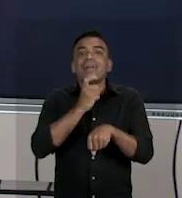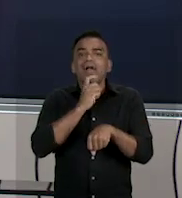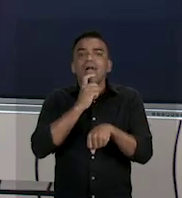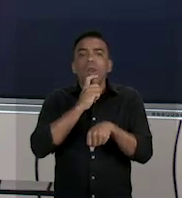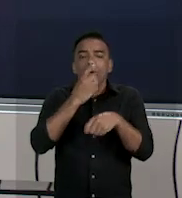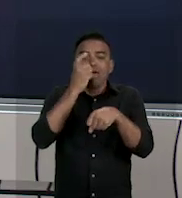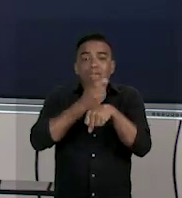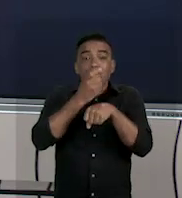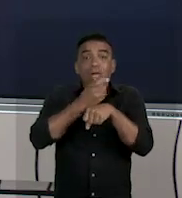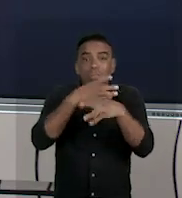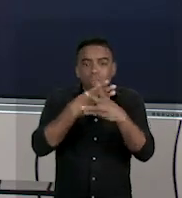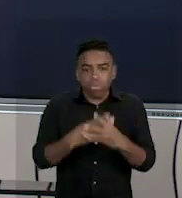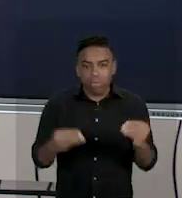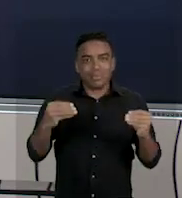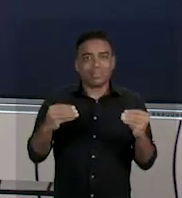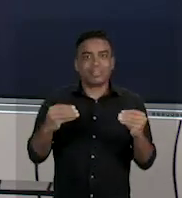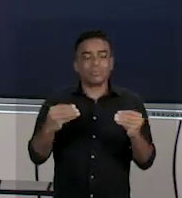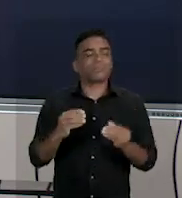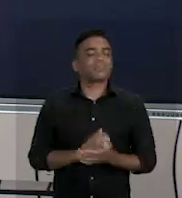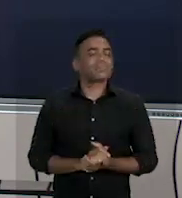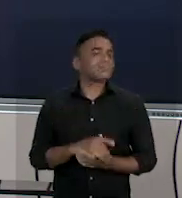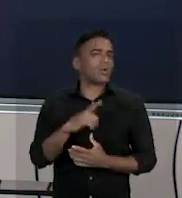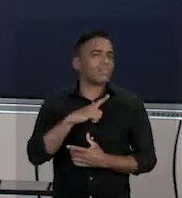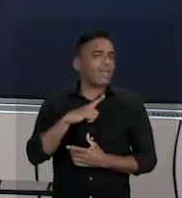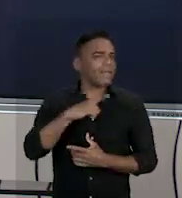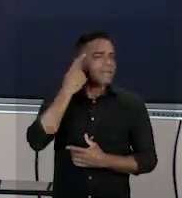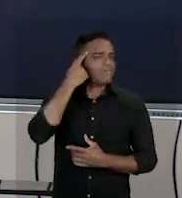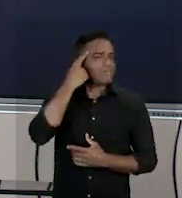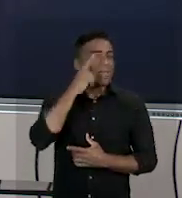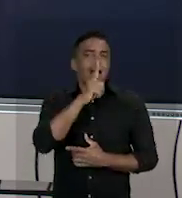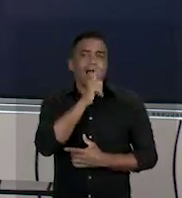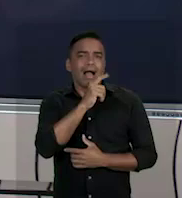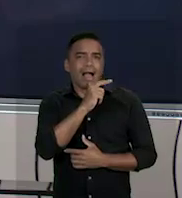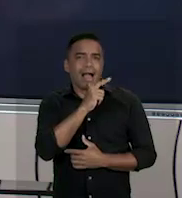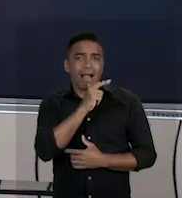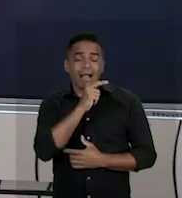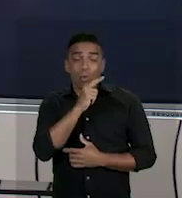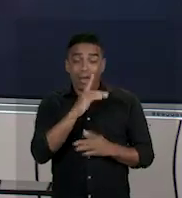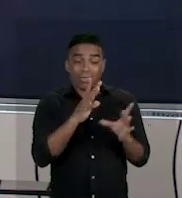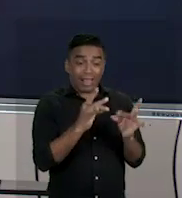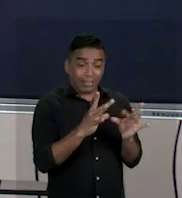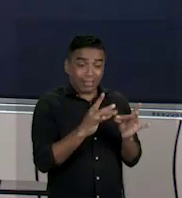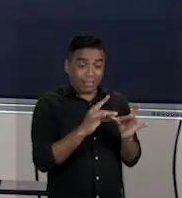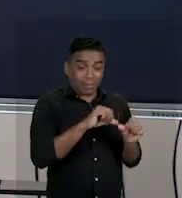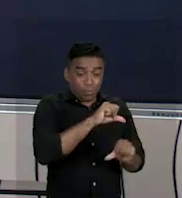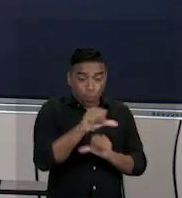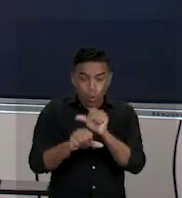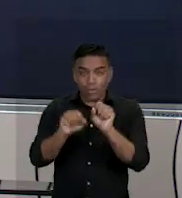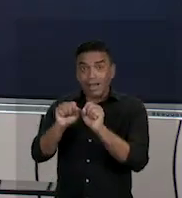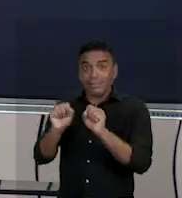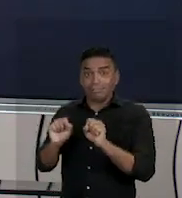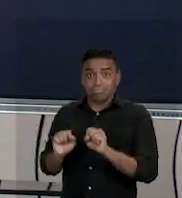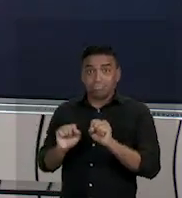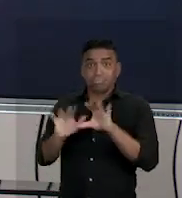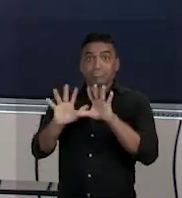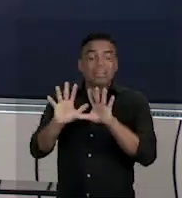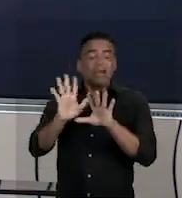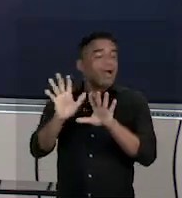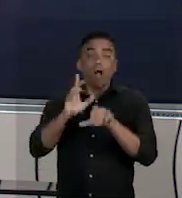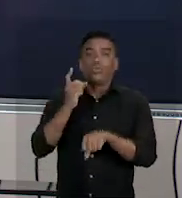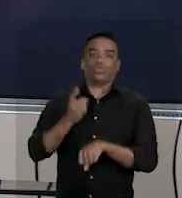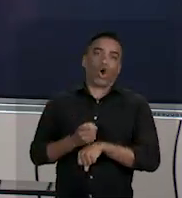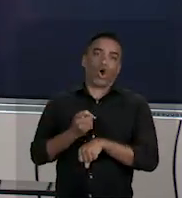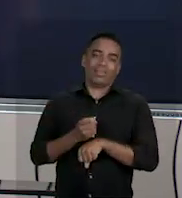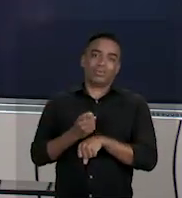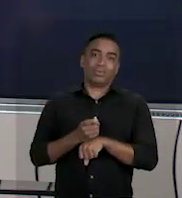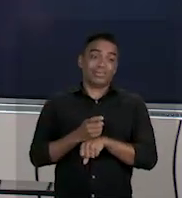porque a mesma ideia. Eu tenho ali a água passando do estado líquido para o estado sólido. O líquido ele é